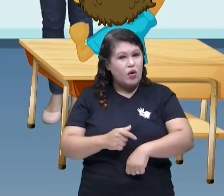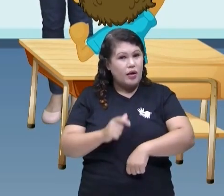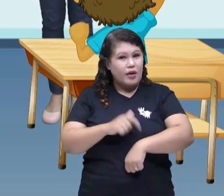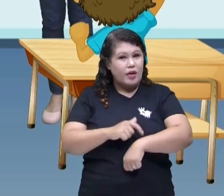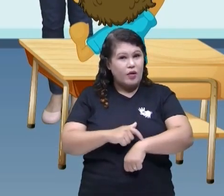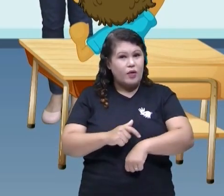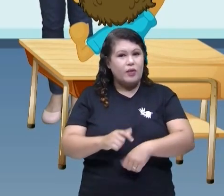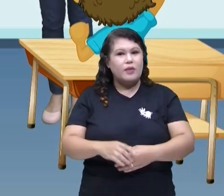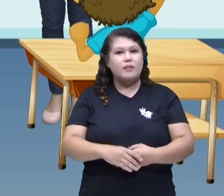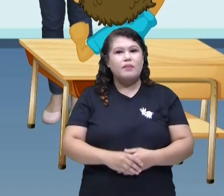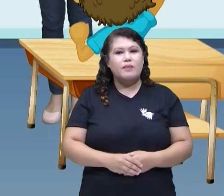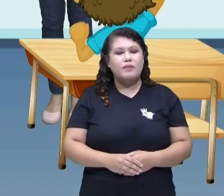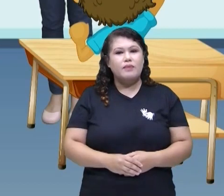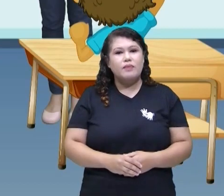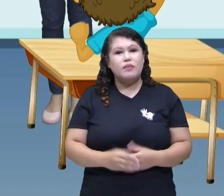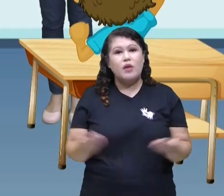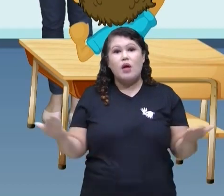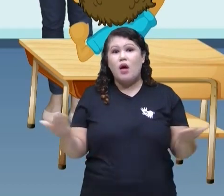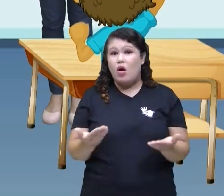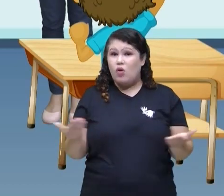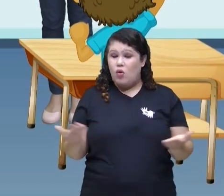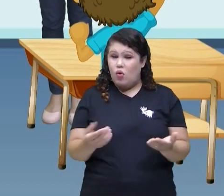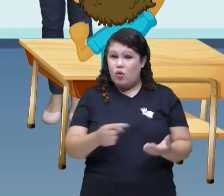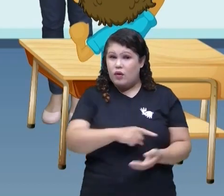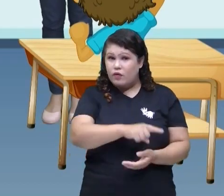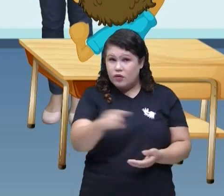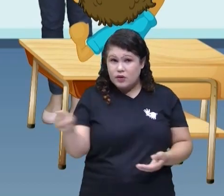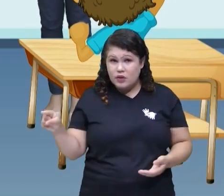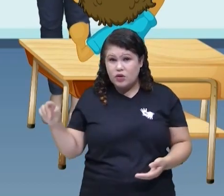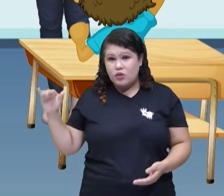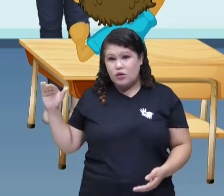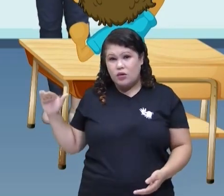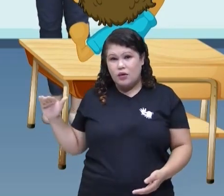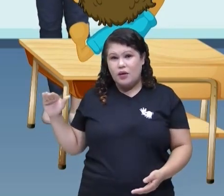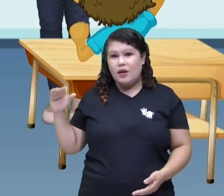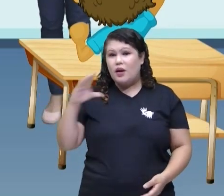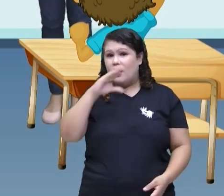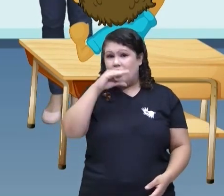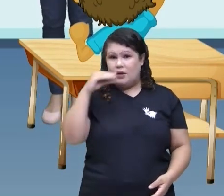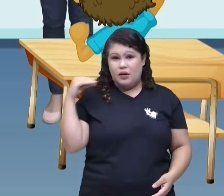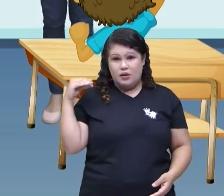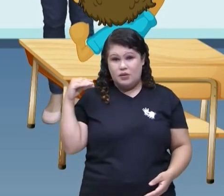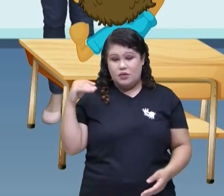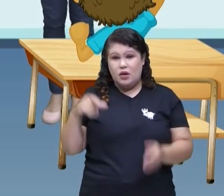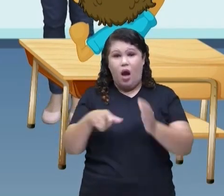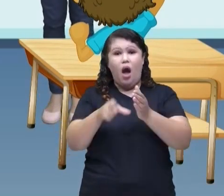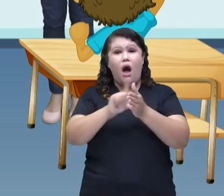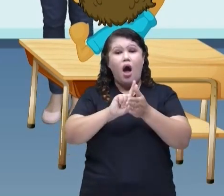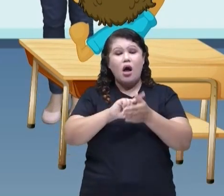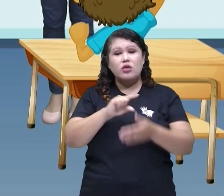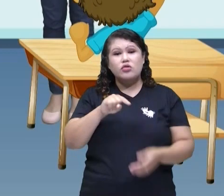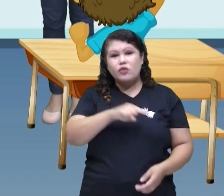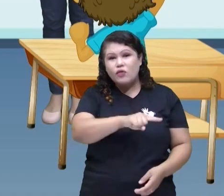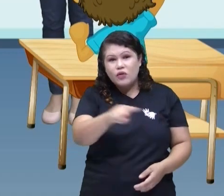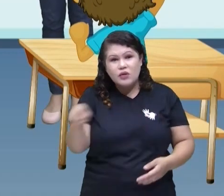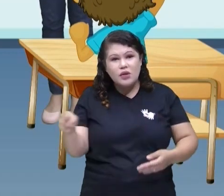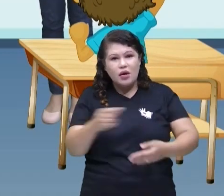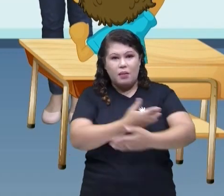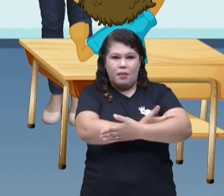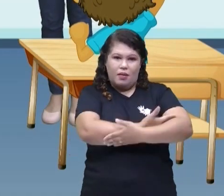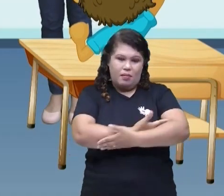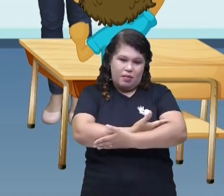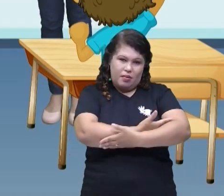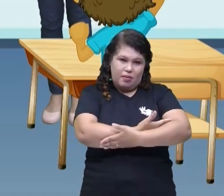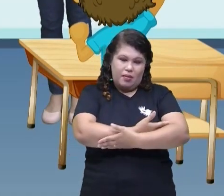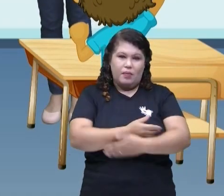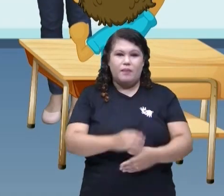instante, entenderam? Agora vocês são crianças, mas antes vocês eram bebezinhos. Qual é a